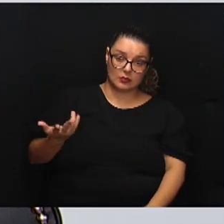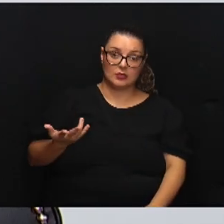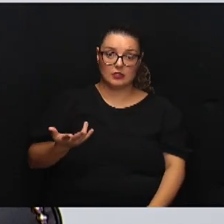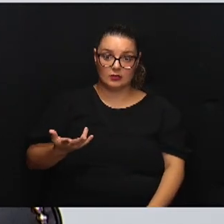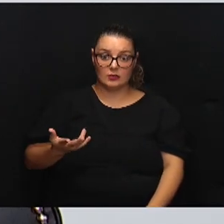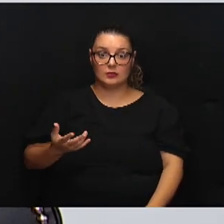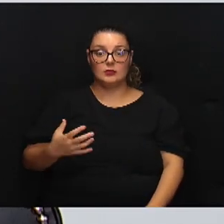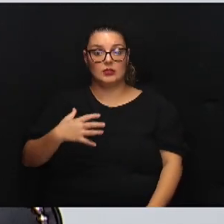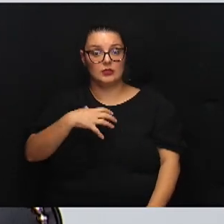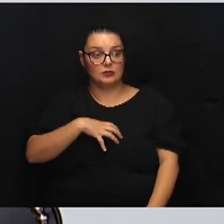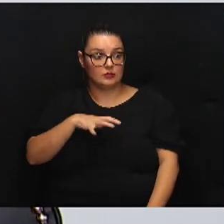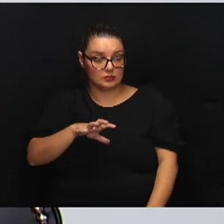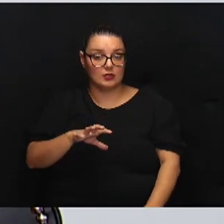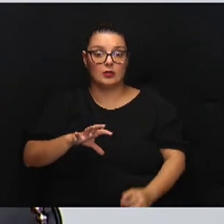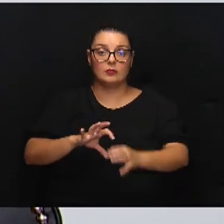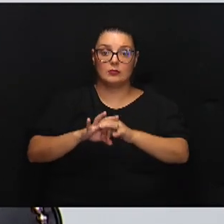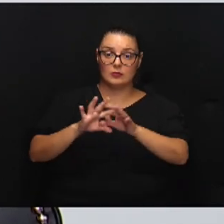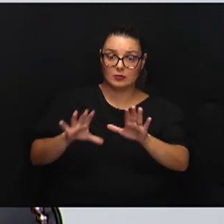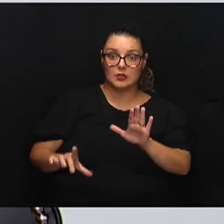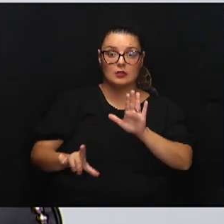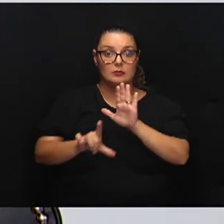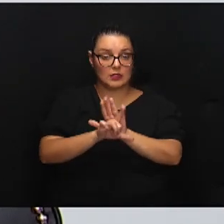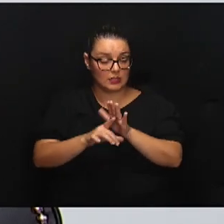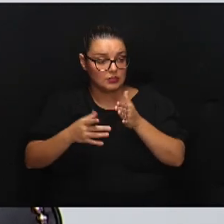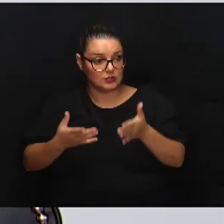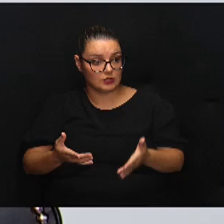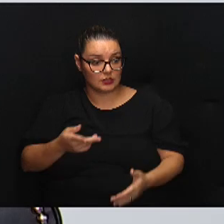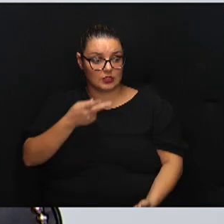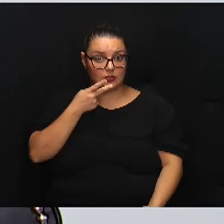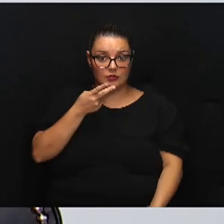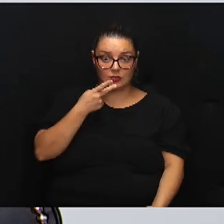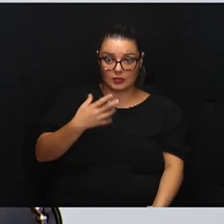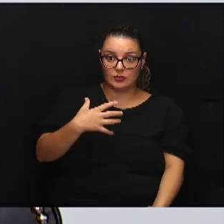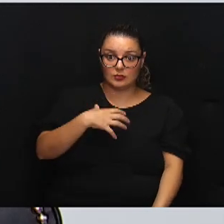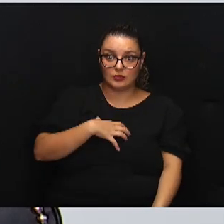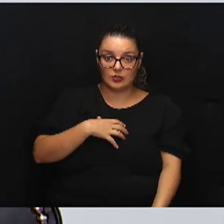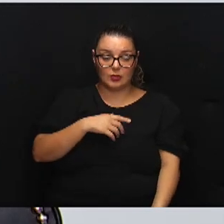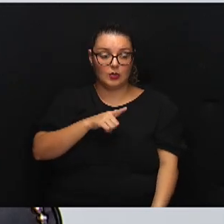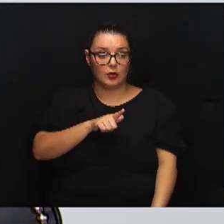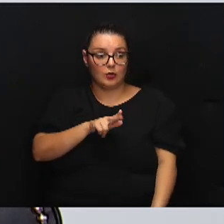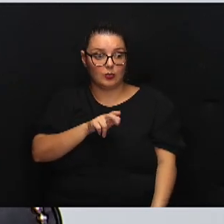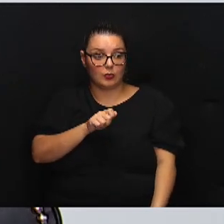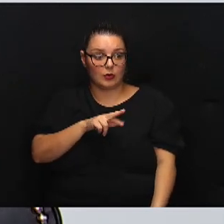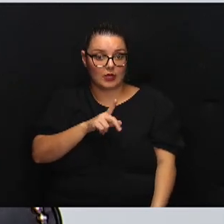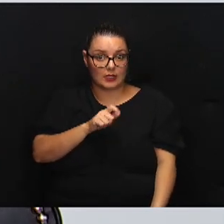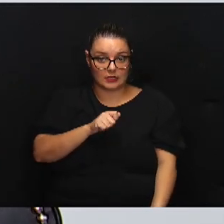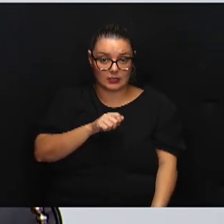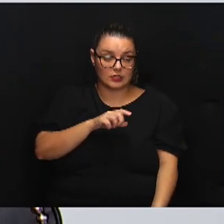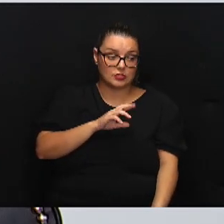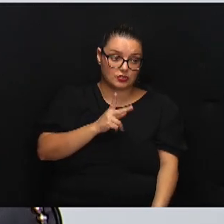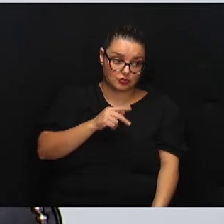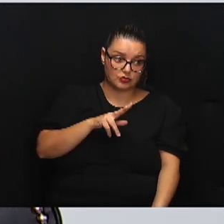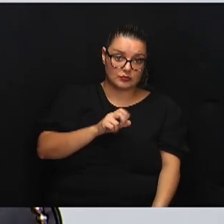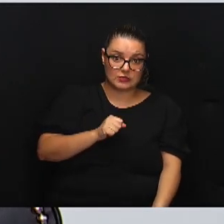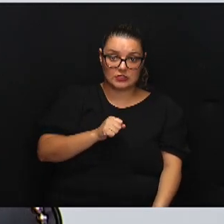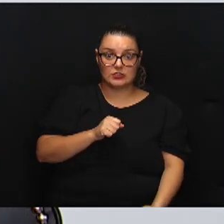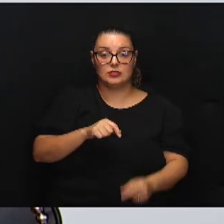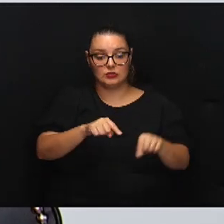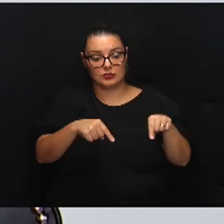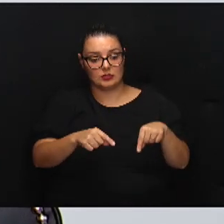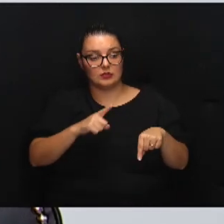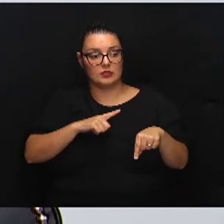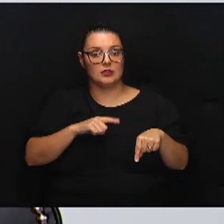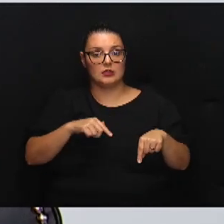naquele formato que é permitido pela legislação, que eles falam, né, no formato guarda-chuva, em que os salões têm os seus colaboradores, mas cada um